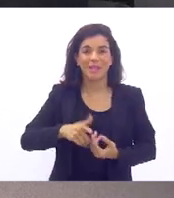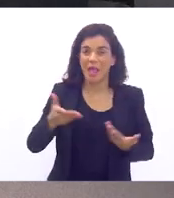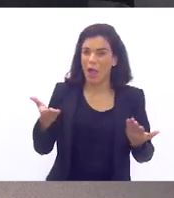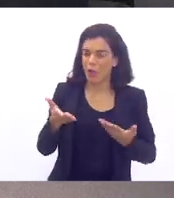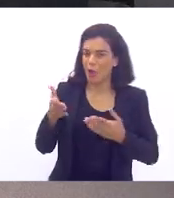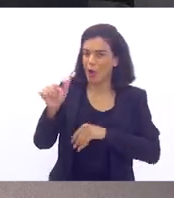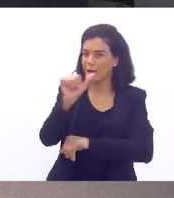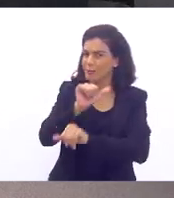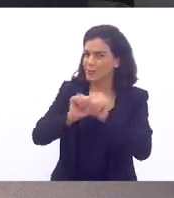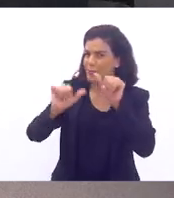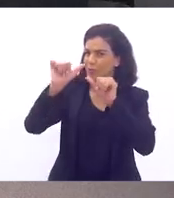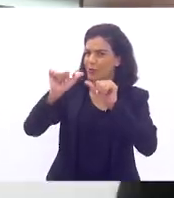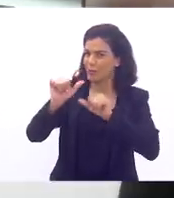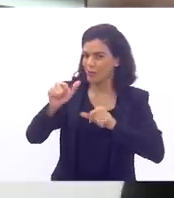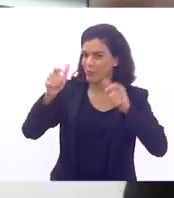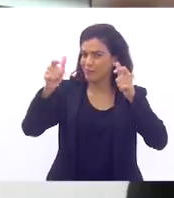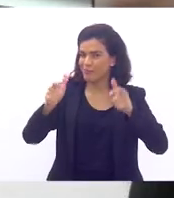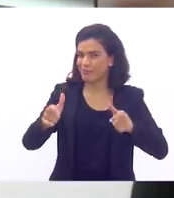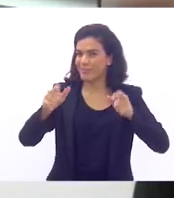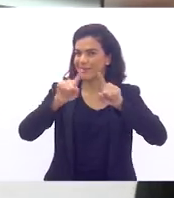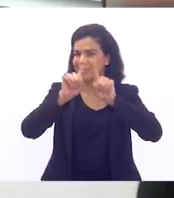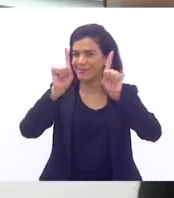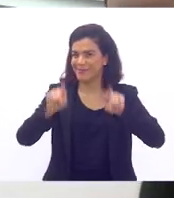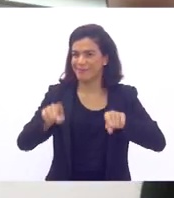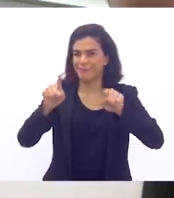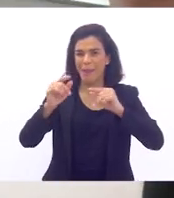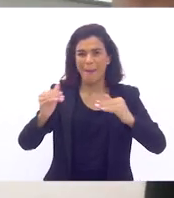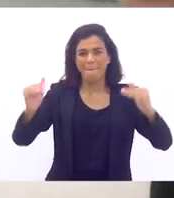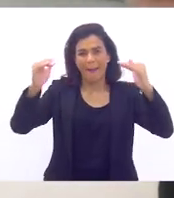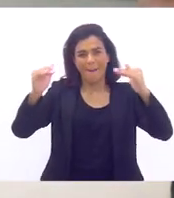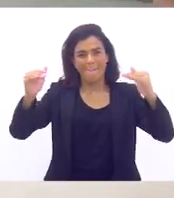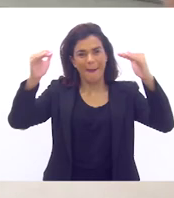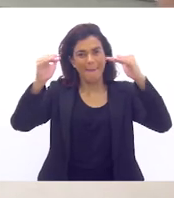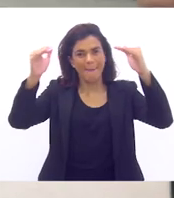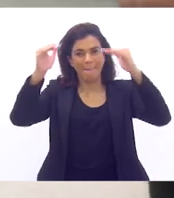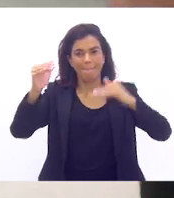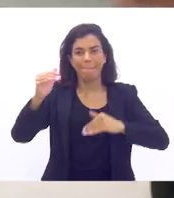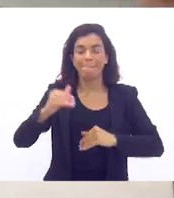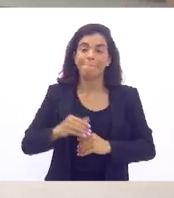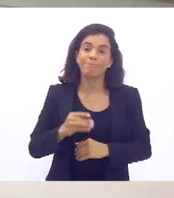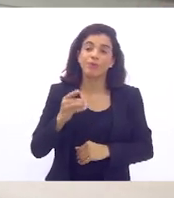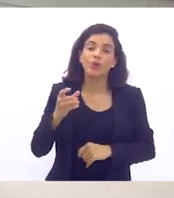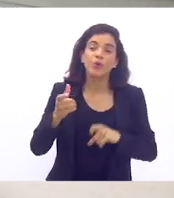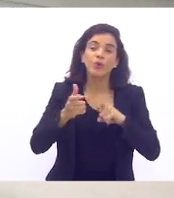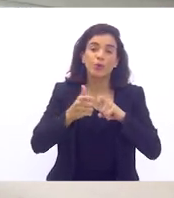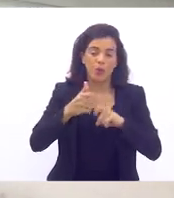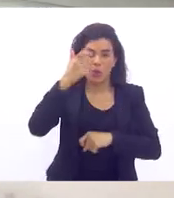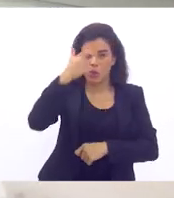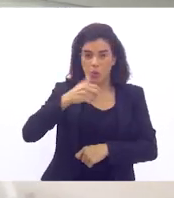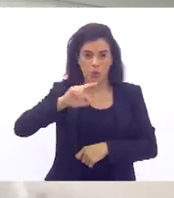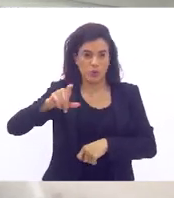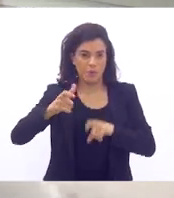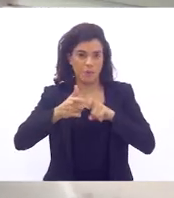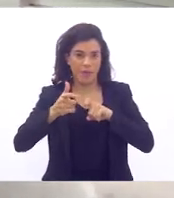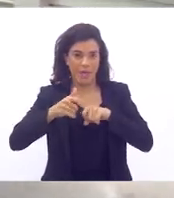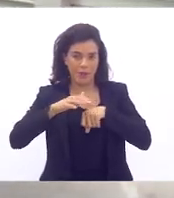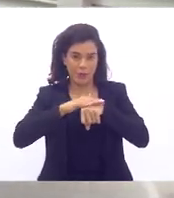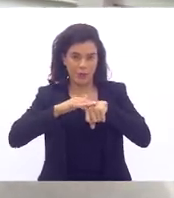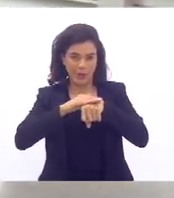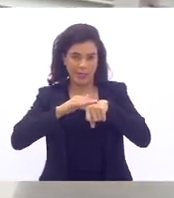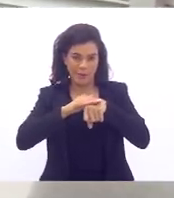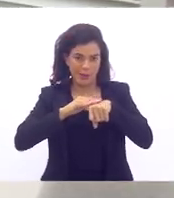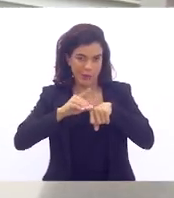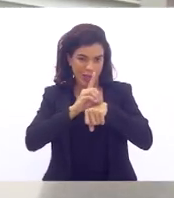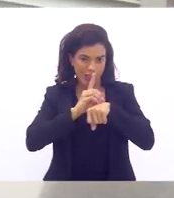que o senhor merece e daí para mais alto Dr dakri não pode ver eu não sou dermatologista eu não sou